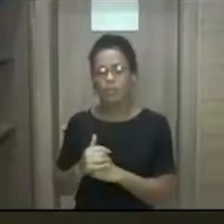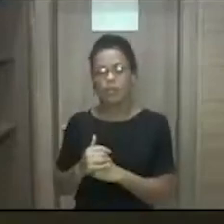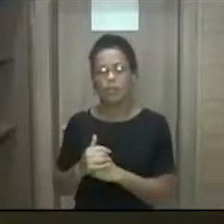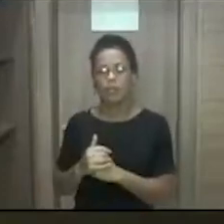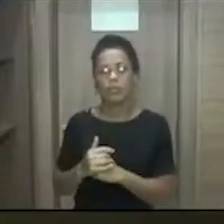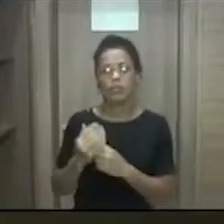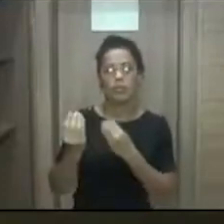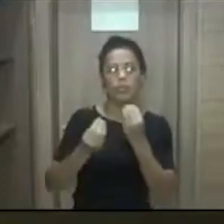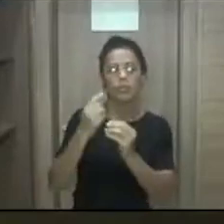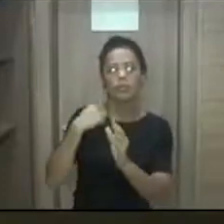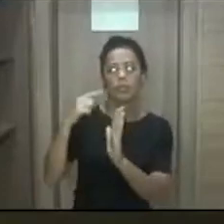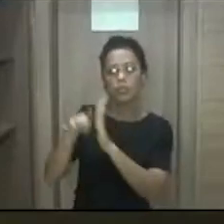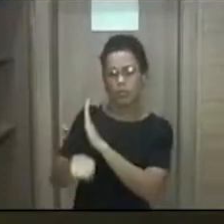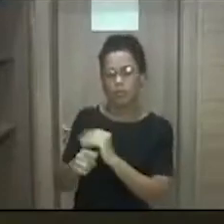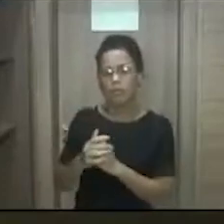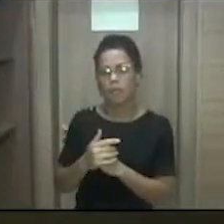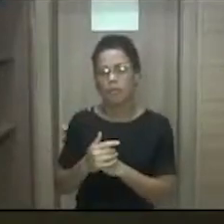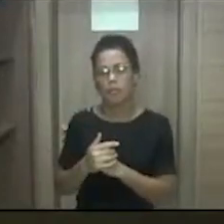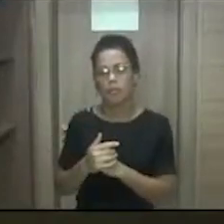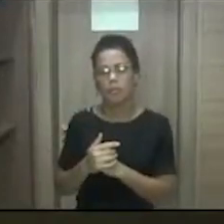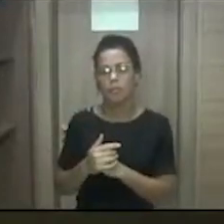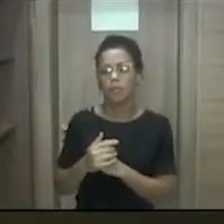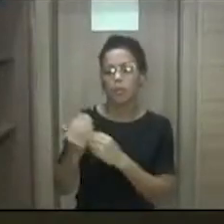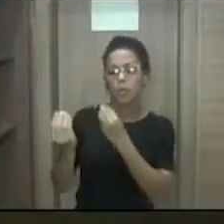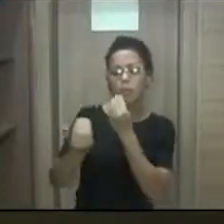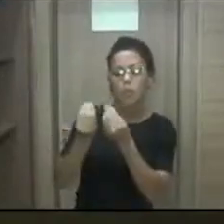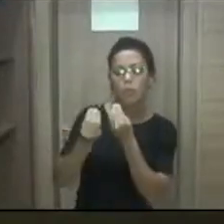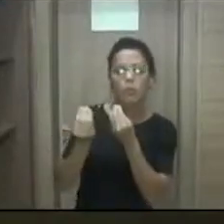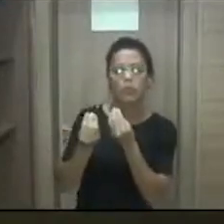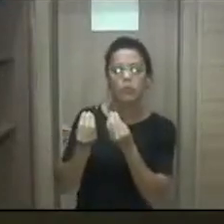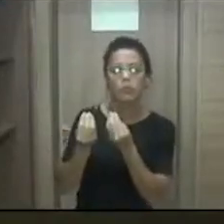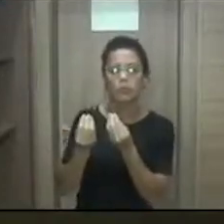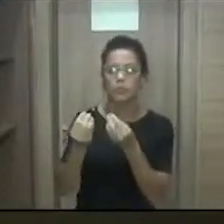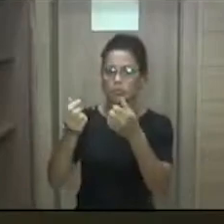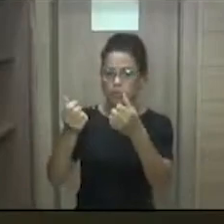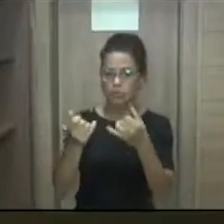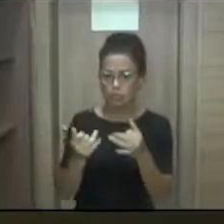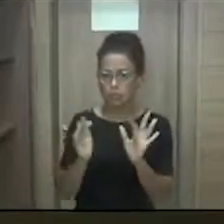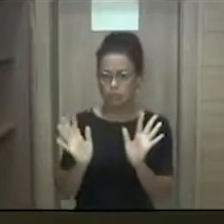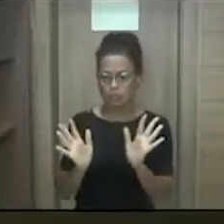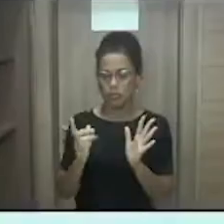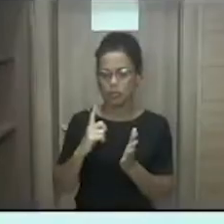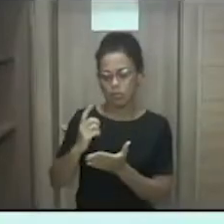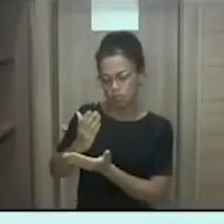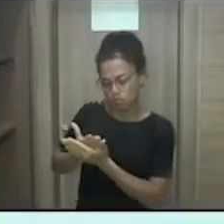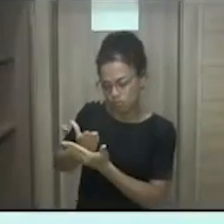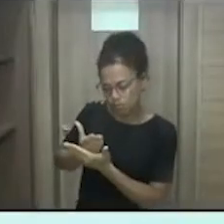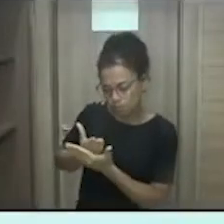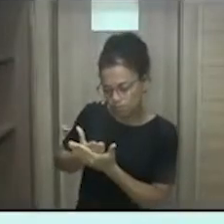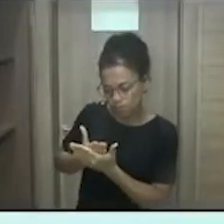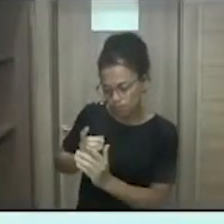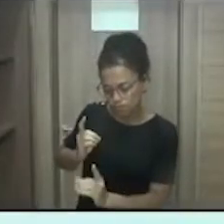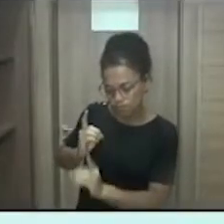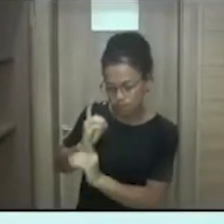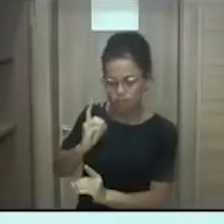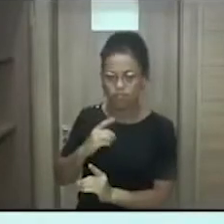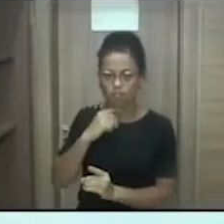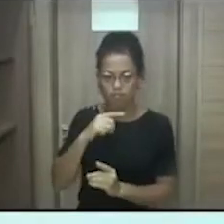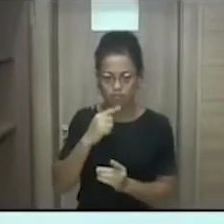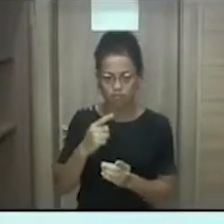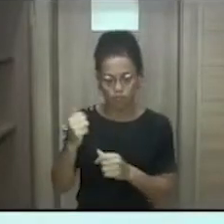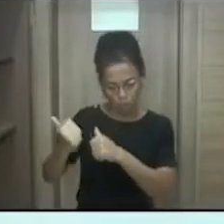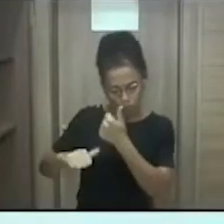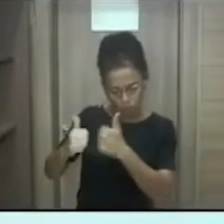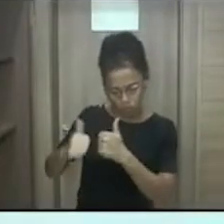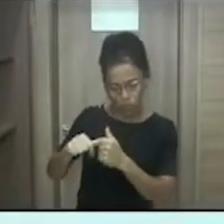aí eu tenho uma pergunta, né, em relação à reabilitação. Eu sei que vocês não conseguiram, nesse estudo, por uma limitação também, que não era o objeto, analisar